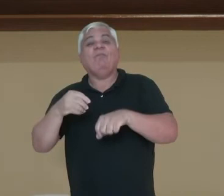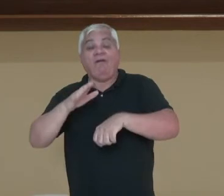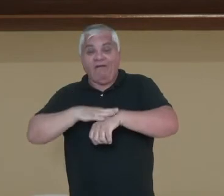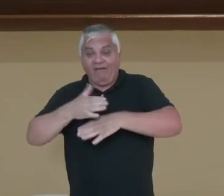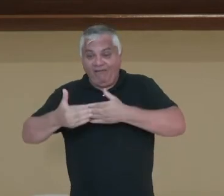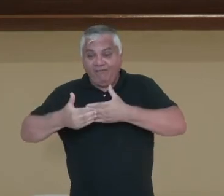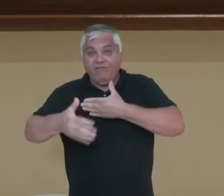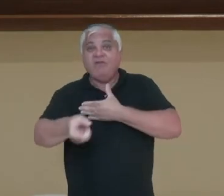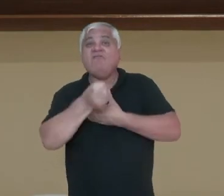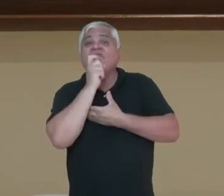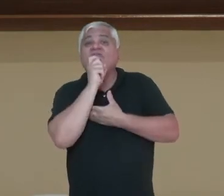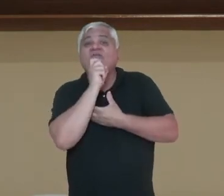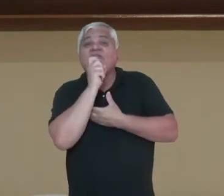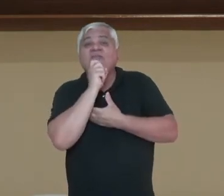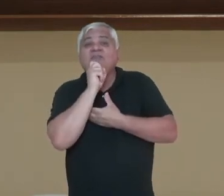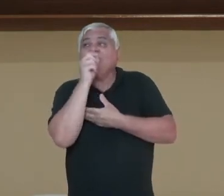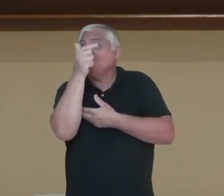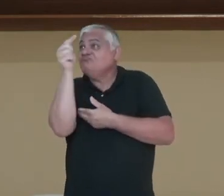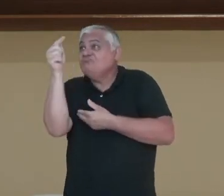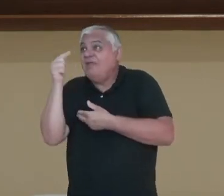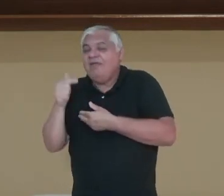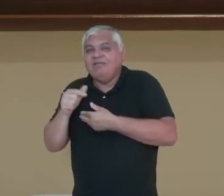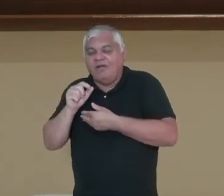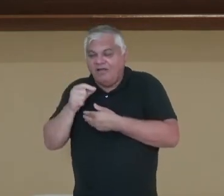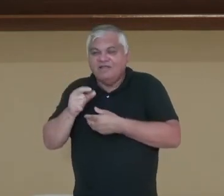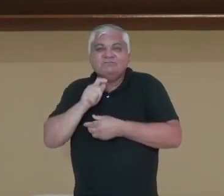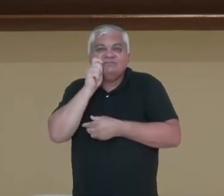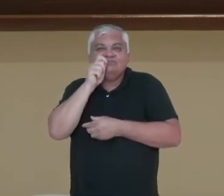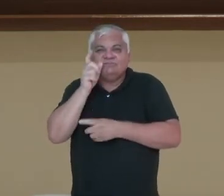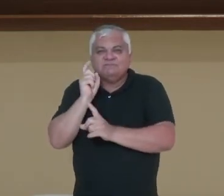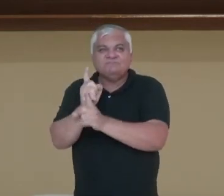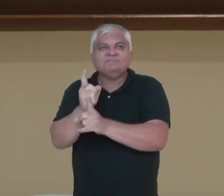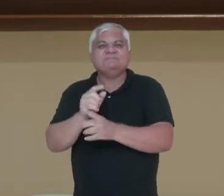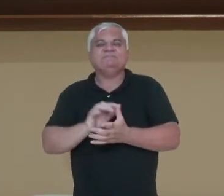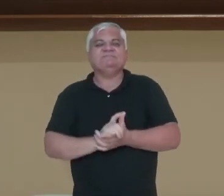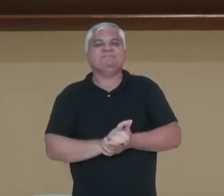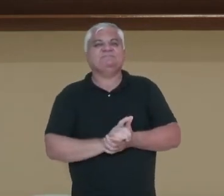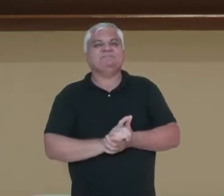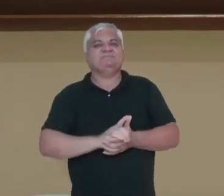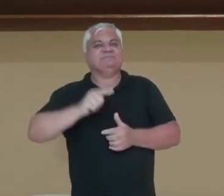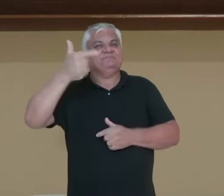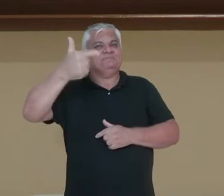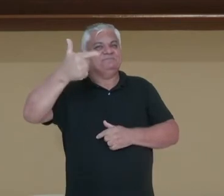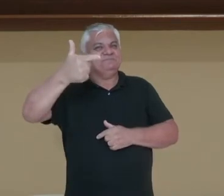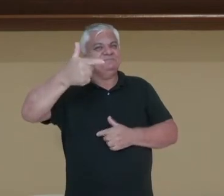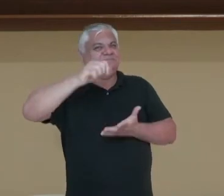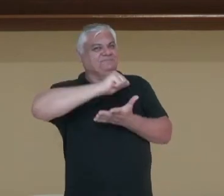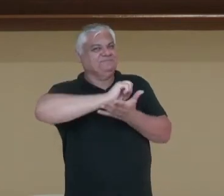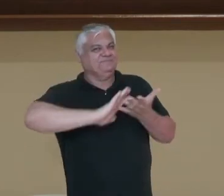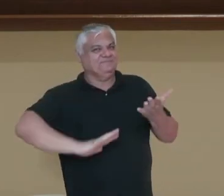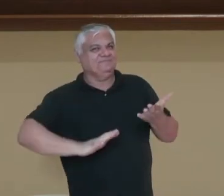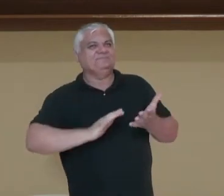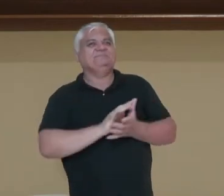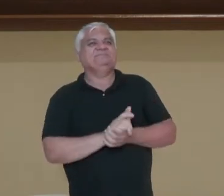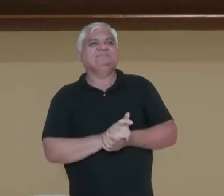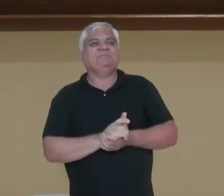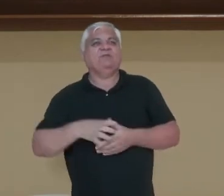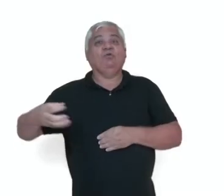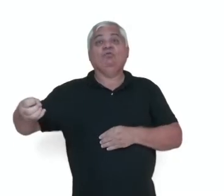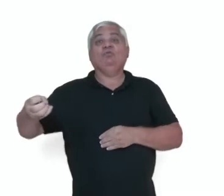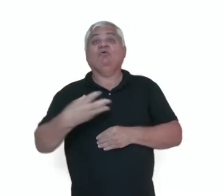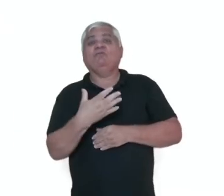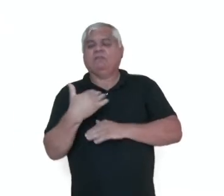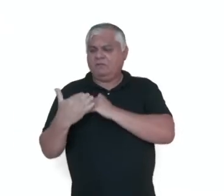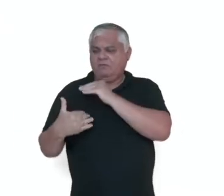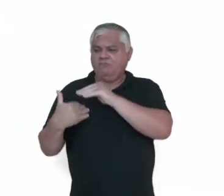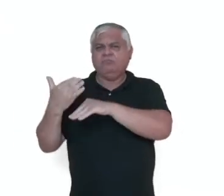que tem pouco alimento disponível para animais, ok? Bom, vamos para a atividade 2, então. Uma novidade evolutiva